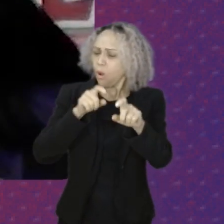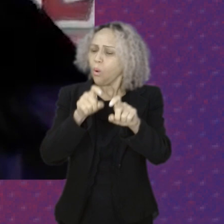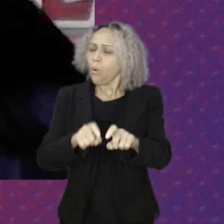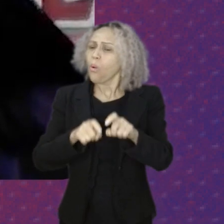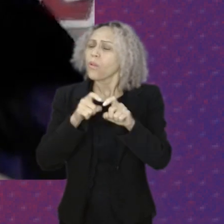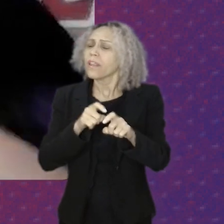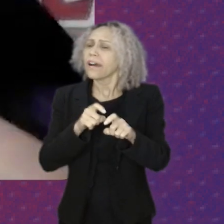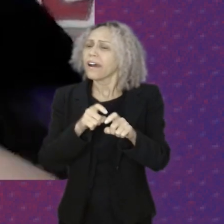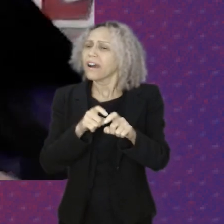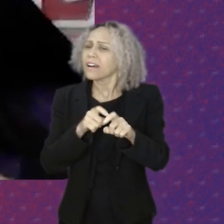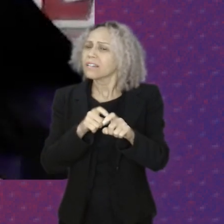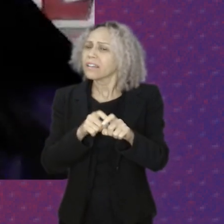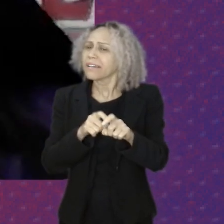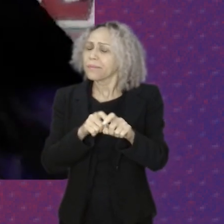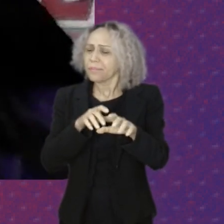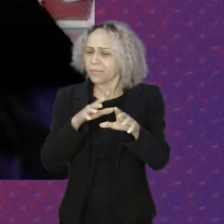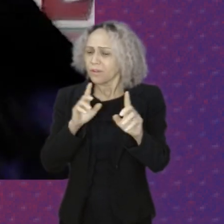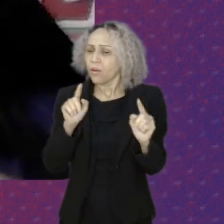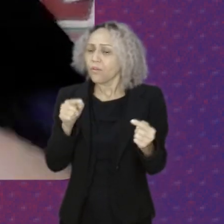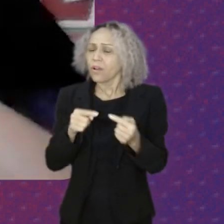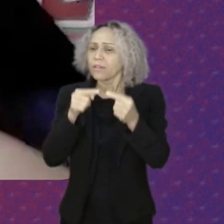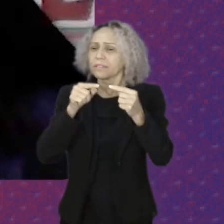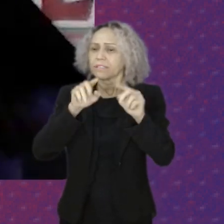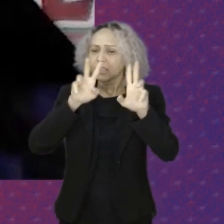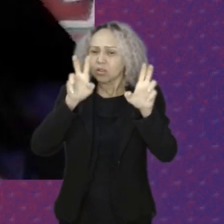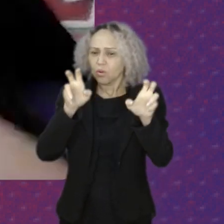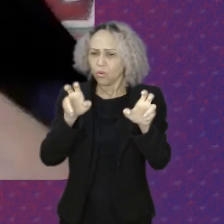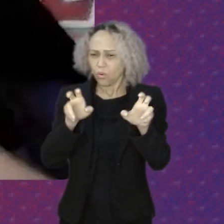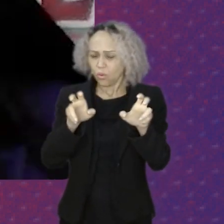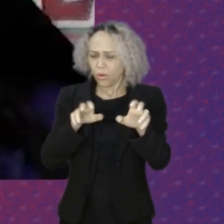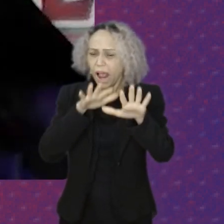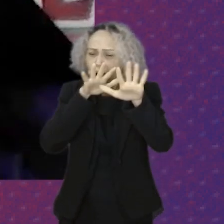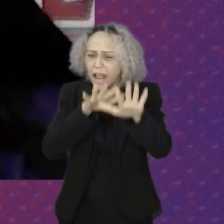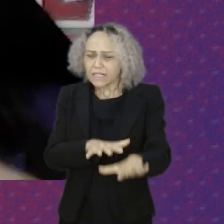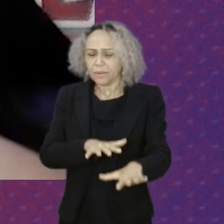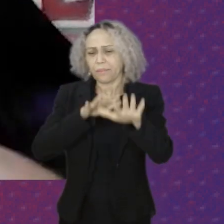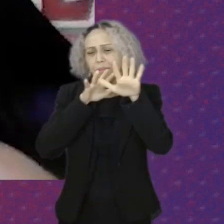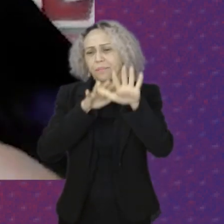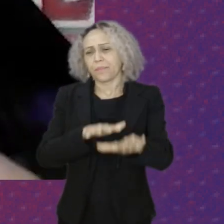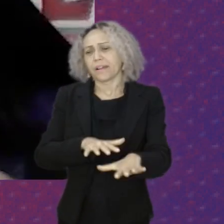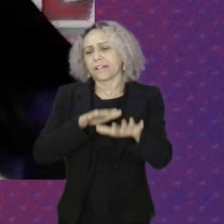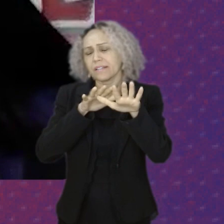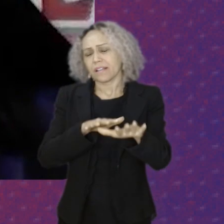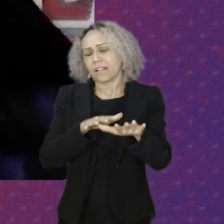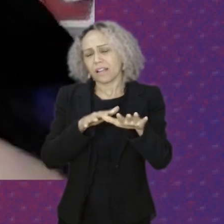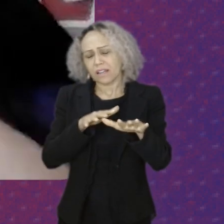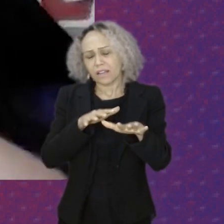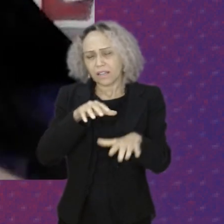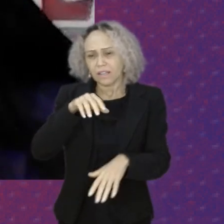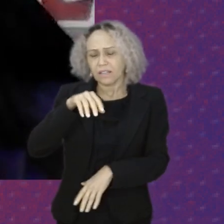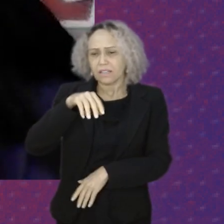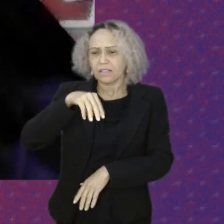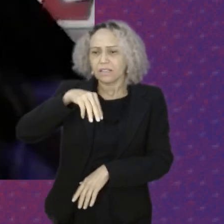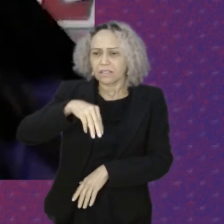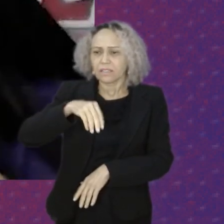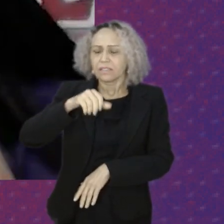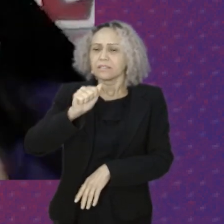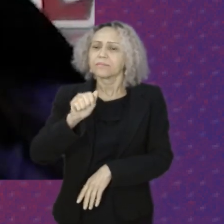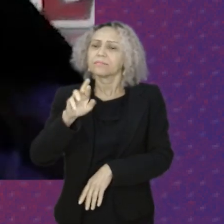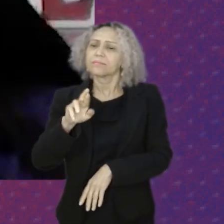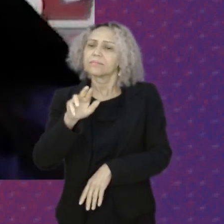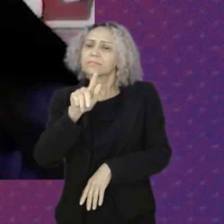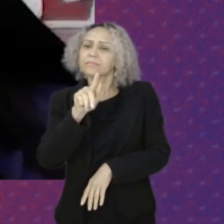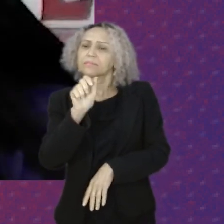a primeira Marcha das Margaridas. Marcha das Margaridas significa dizer que é